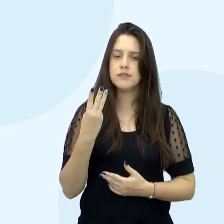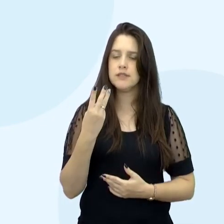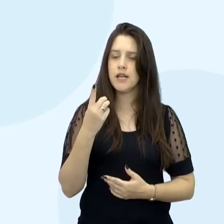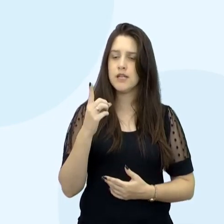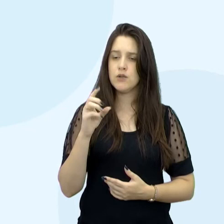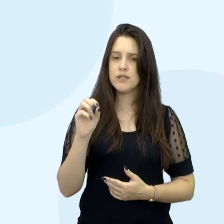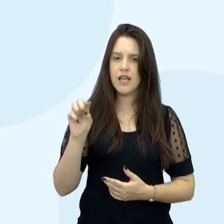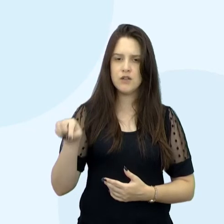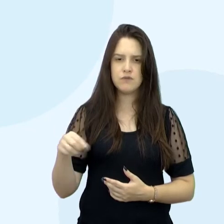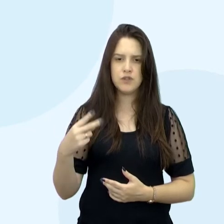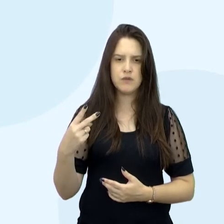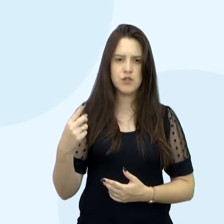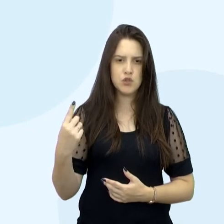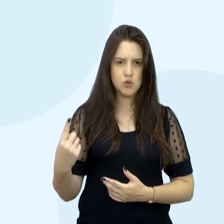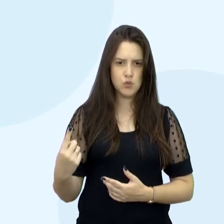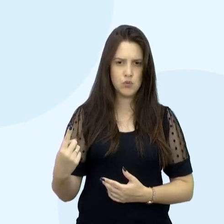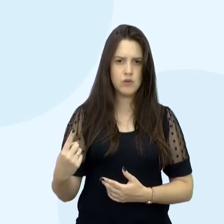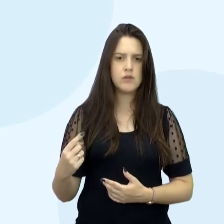310,21,